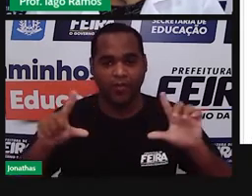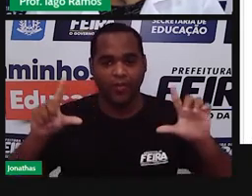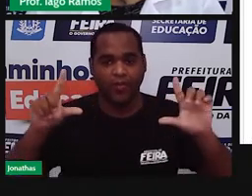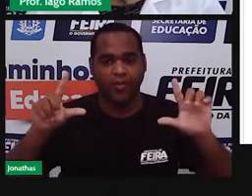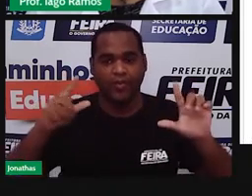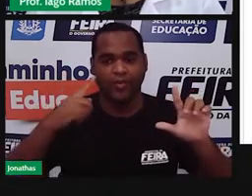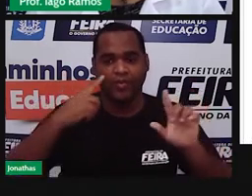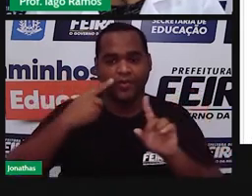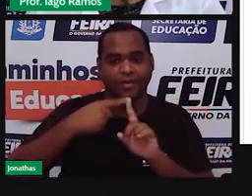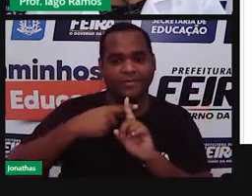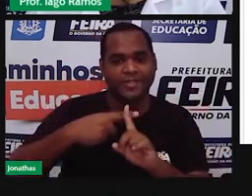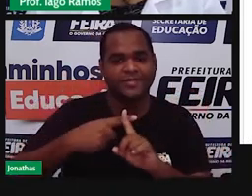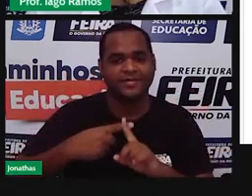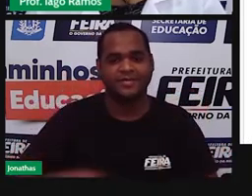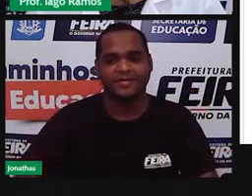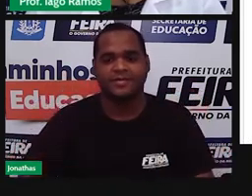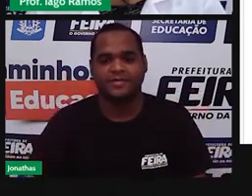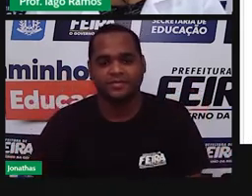Pronto.